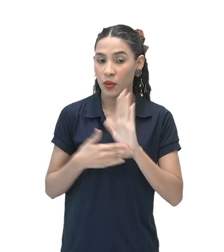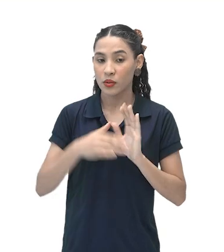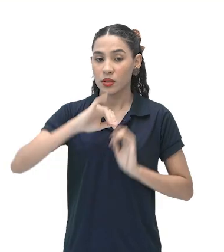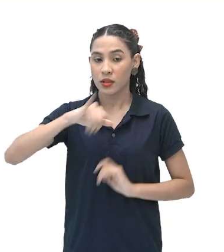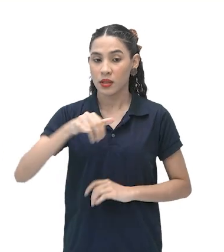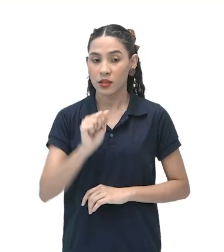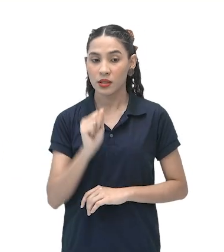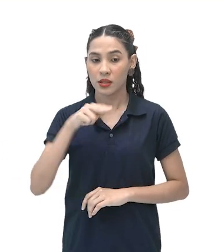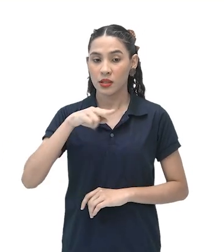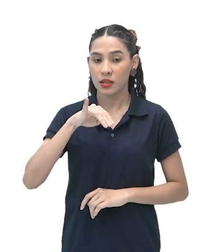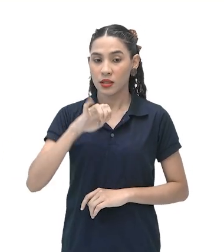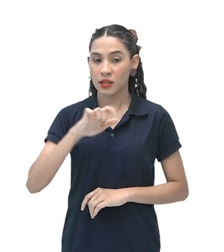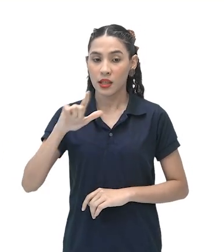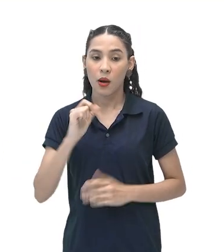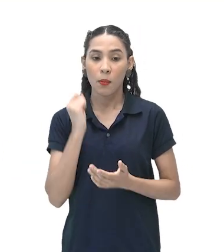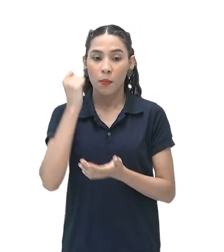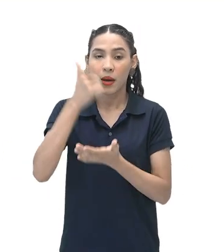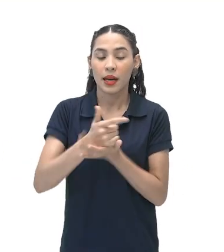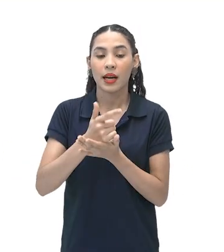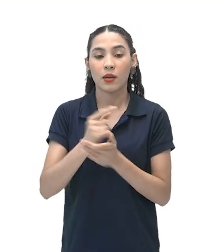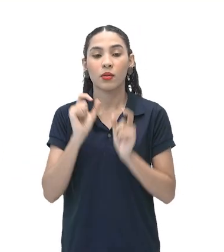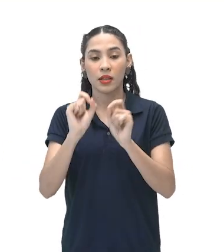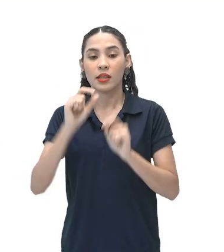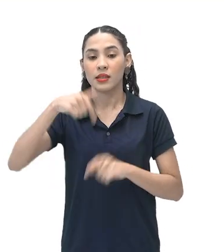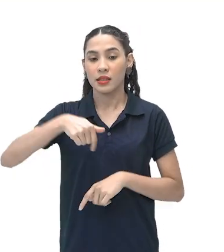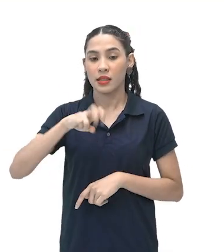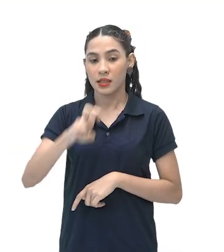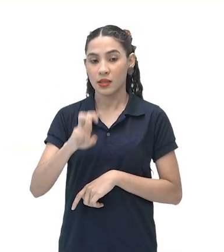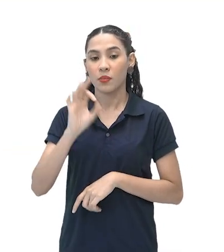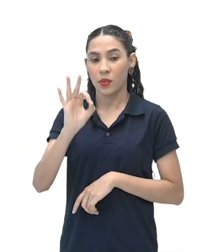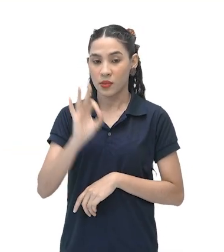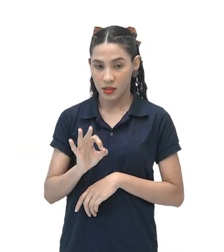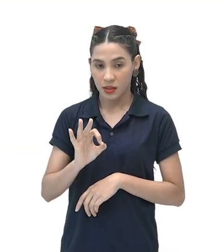aceitasse, Janiel iria pagar ao final